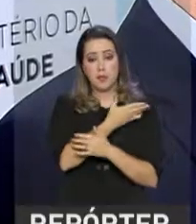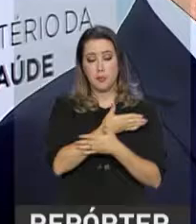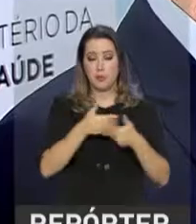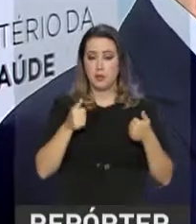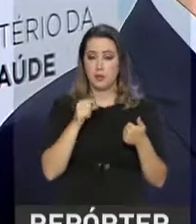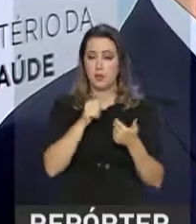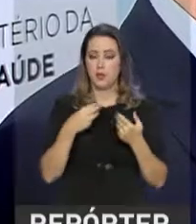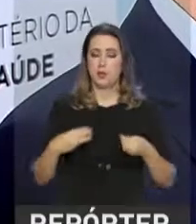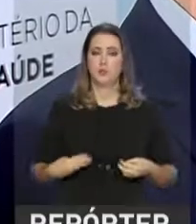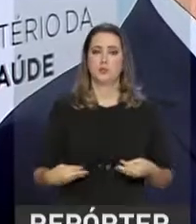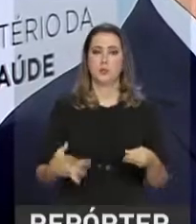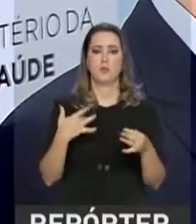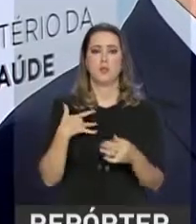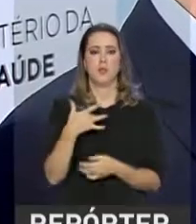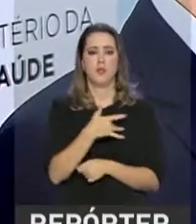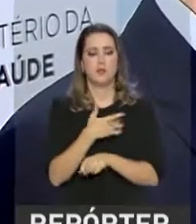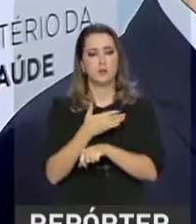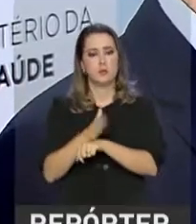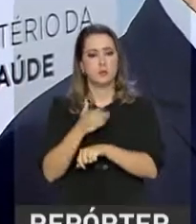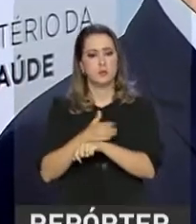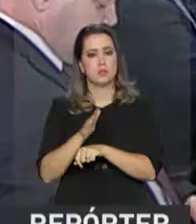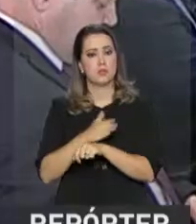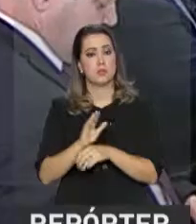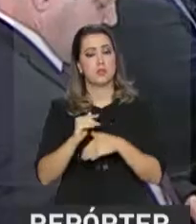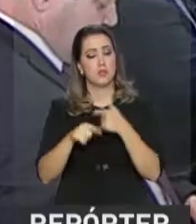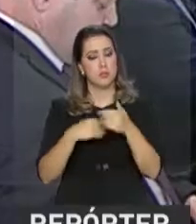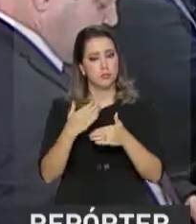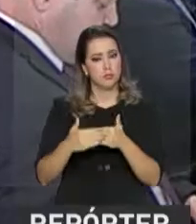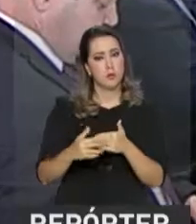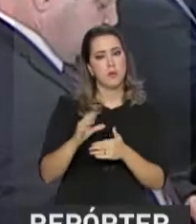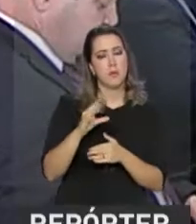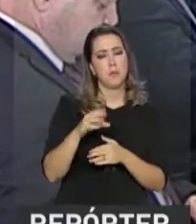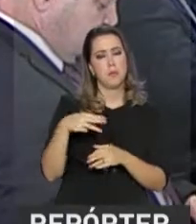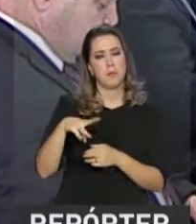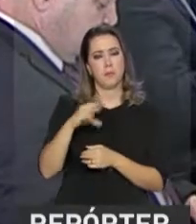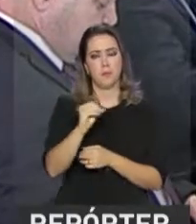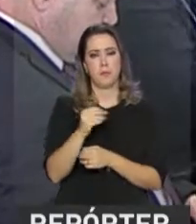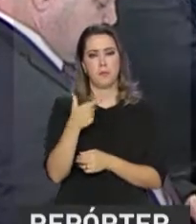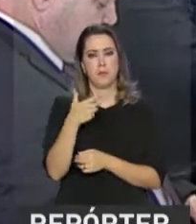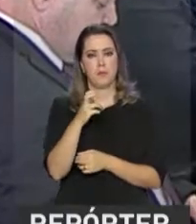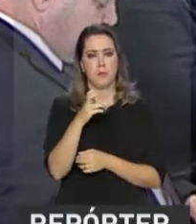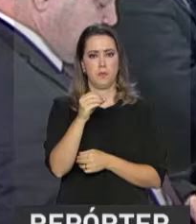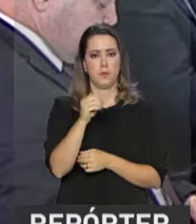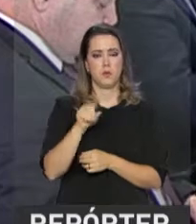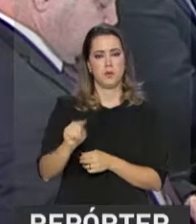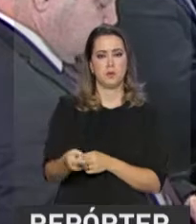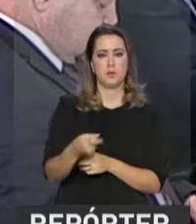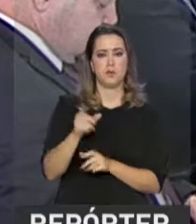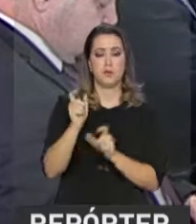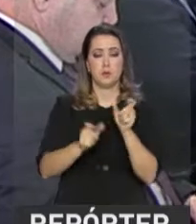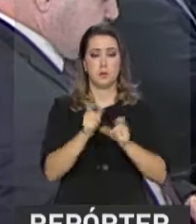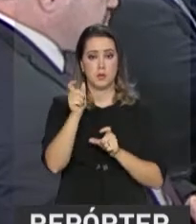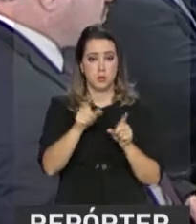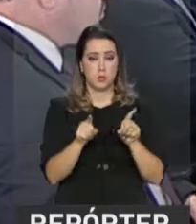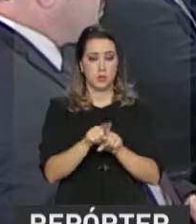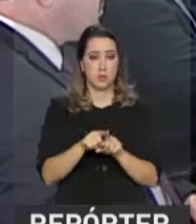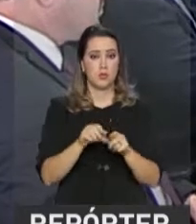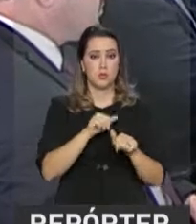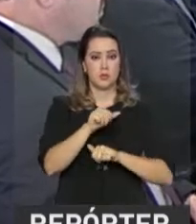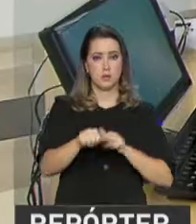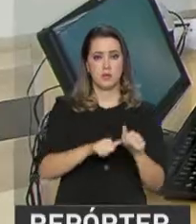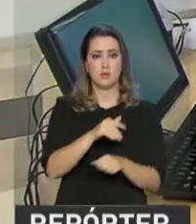ministério da saúde vai formar a partir de março 250 mil agentes de saúde em técnicos de